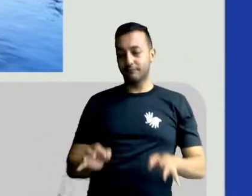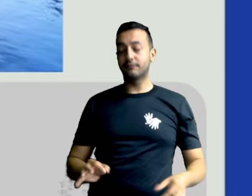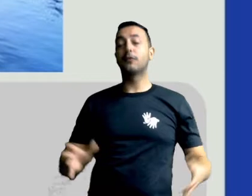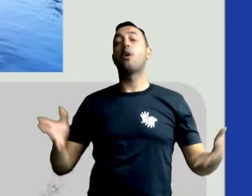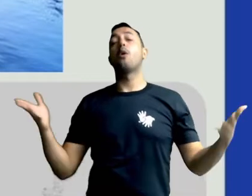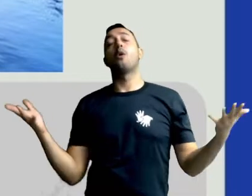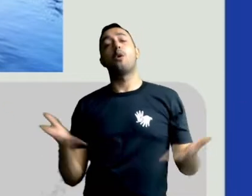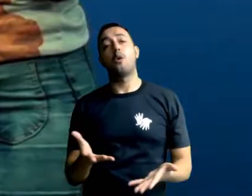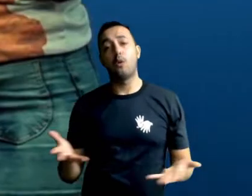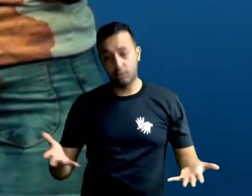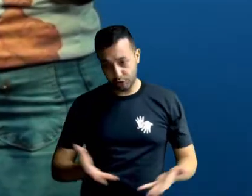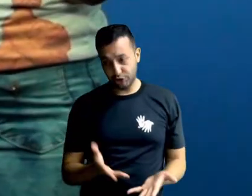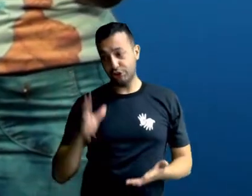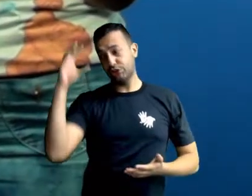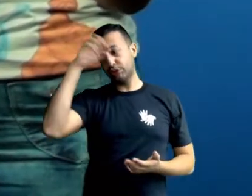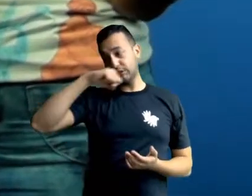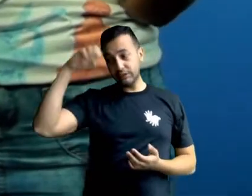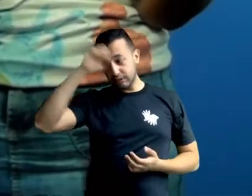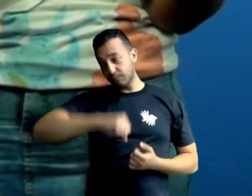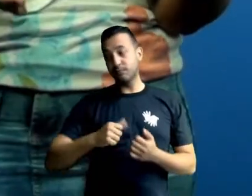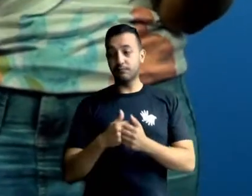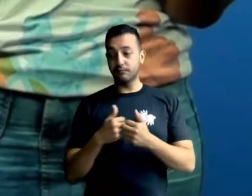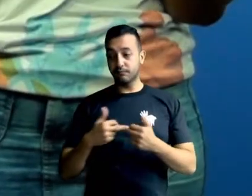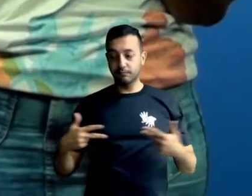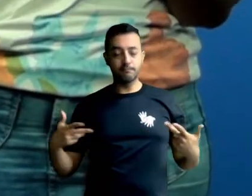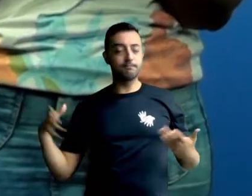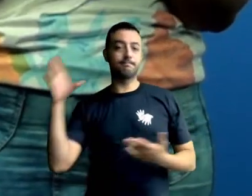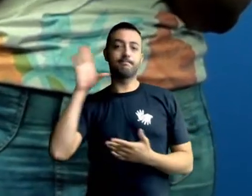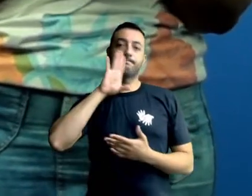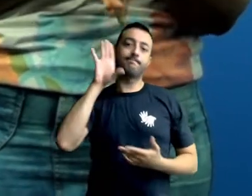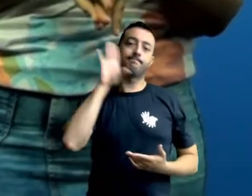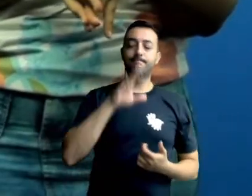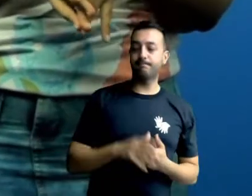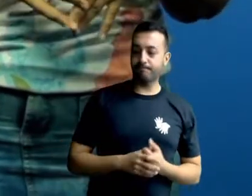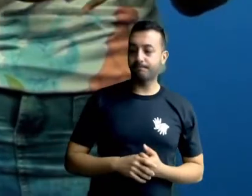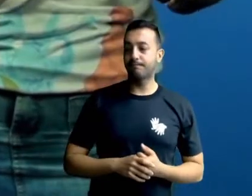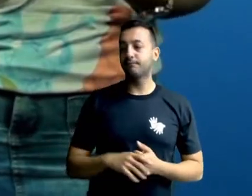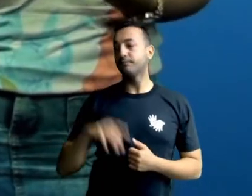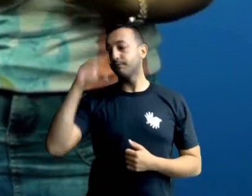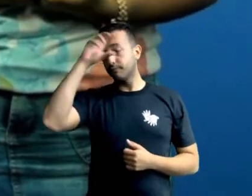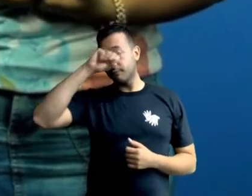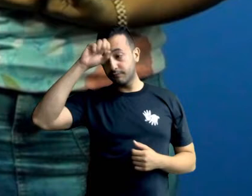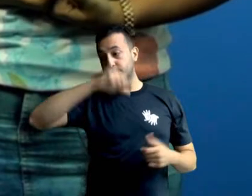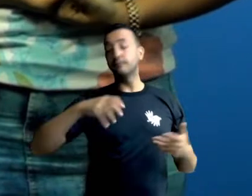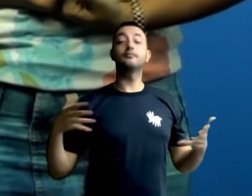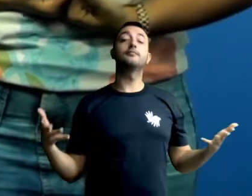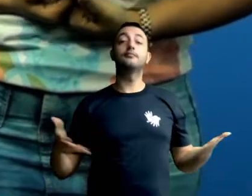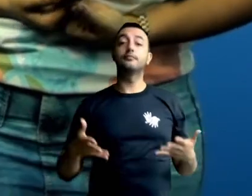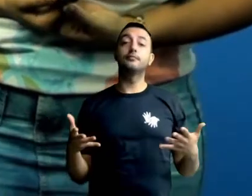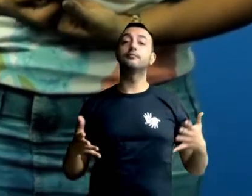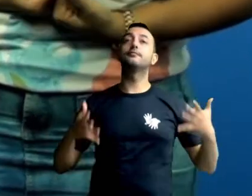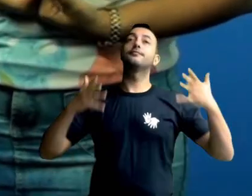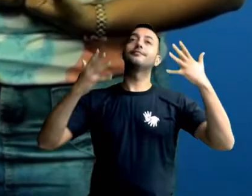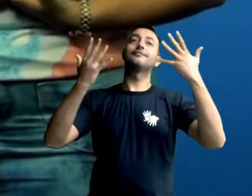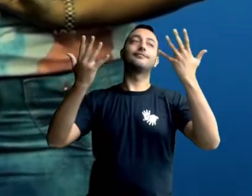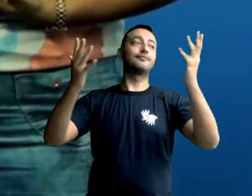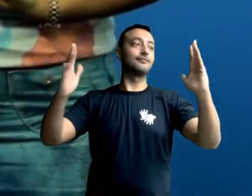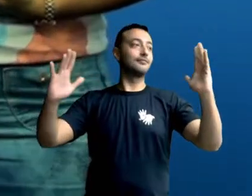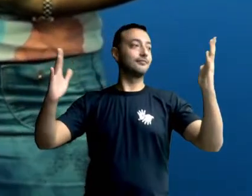mesmo. E hoje, pessoal, nós vamos aprender uma coisa bem legal. Vamos aprender hoje sobre o